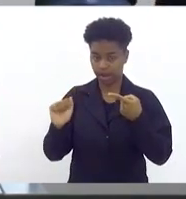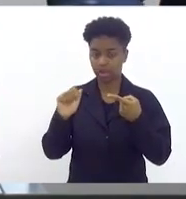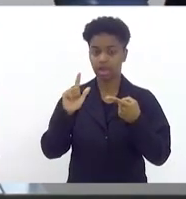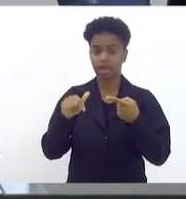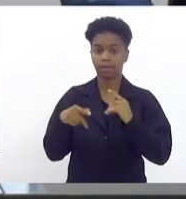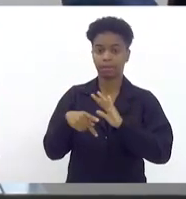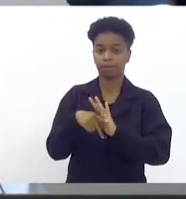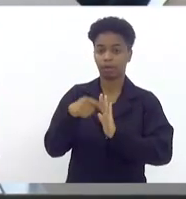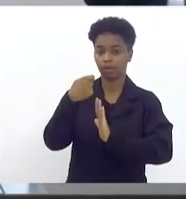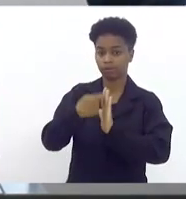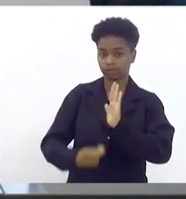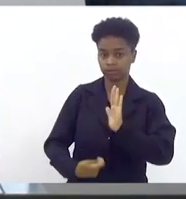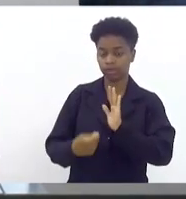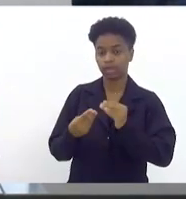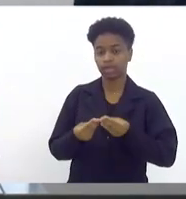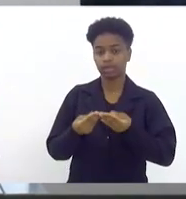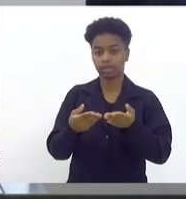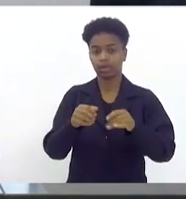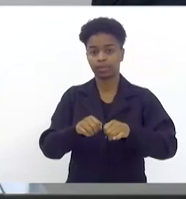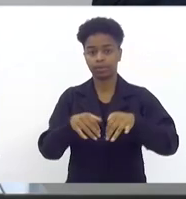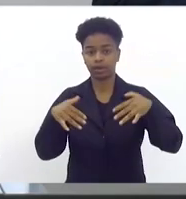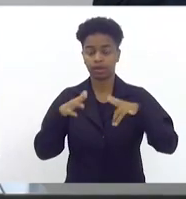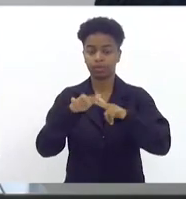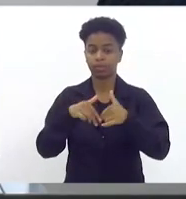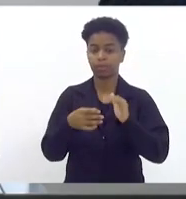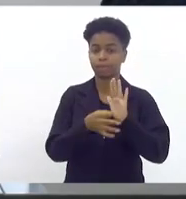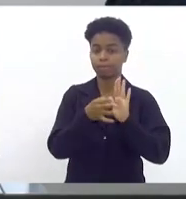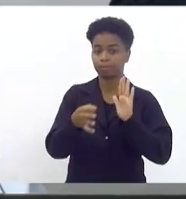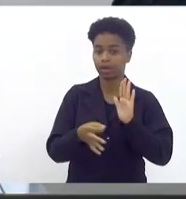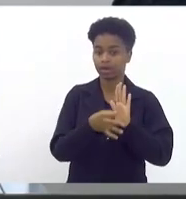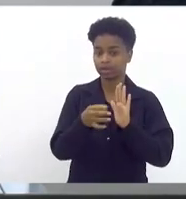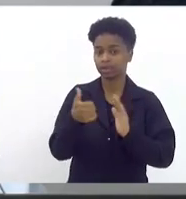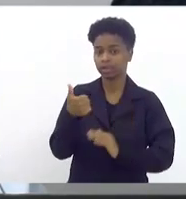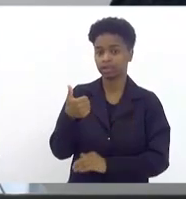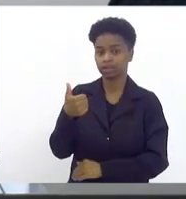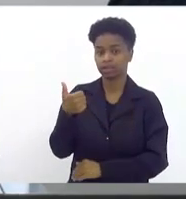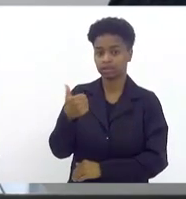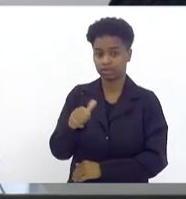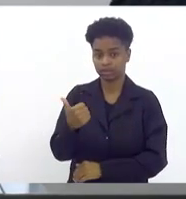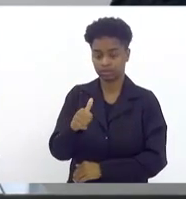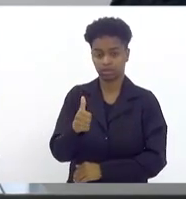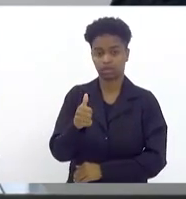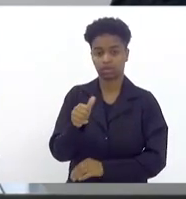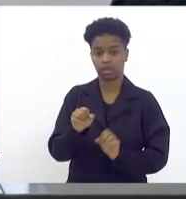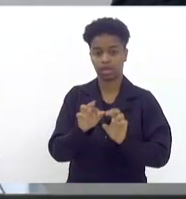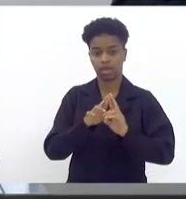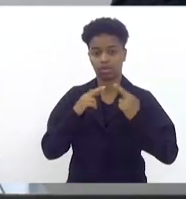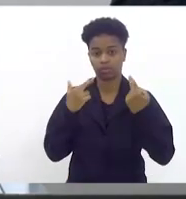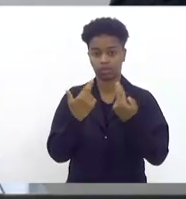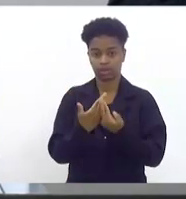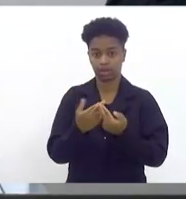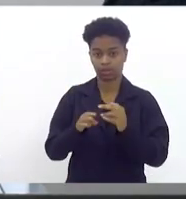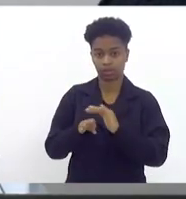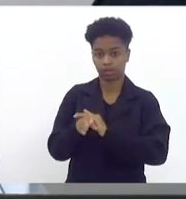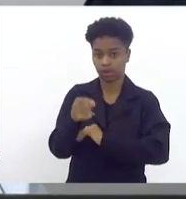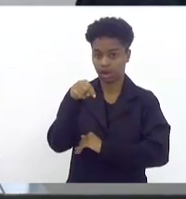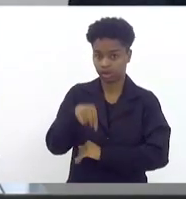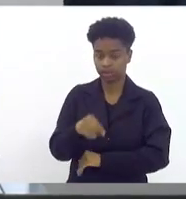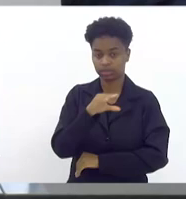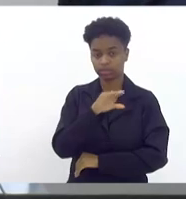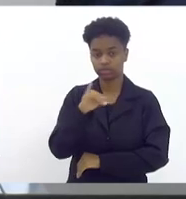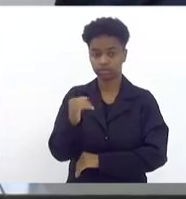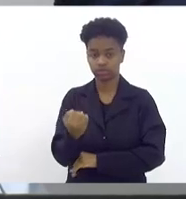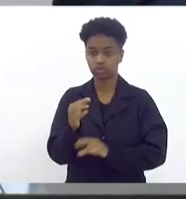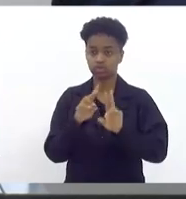do autor ao plenário em razão do parecer na 11ª reunião ordinária, aqui na Comissão de Constituição e